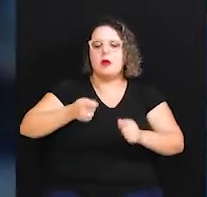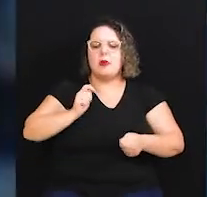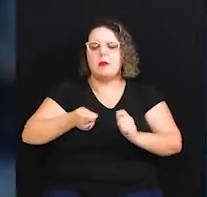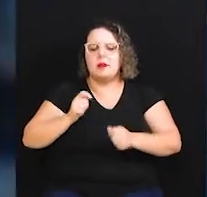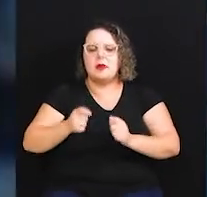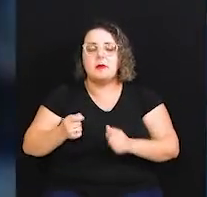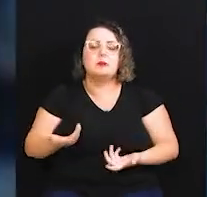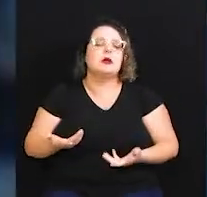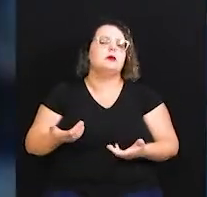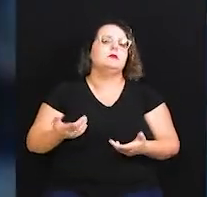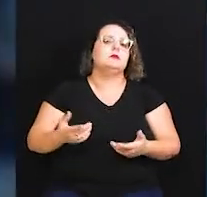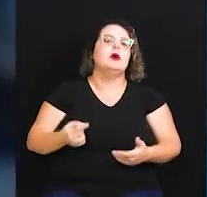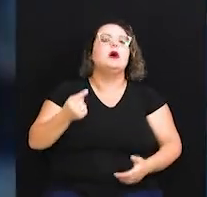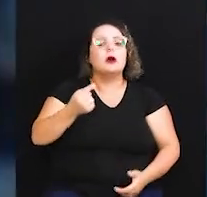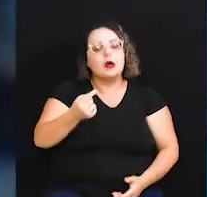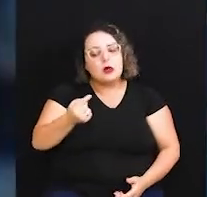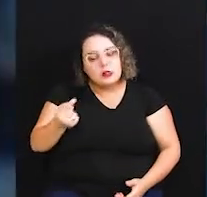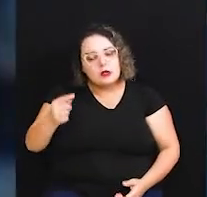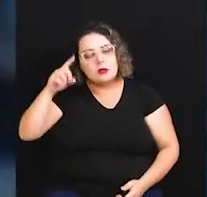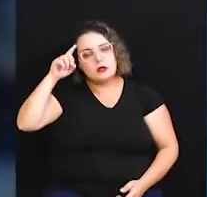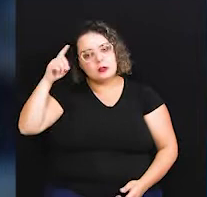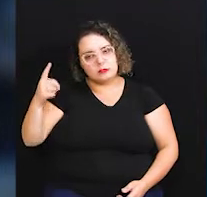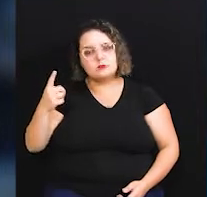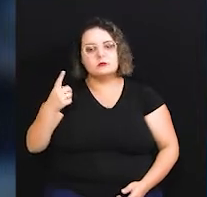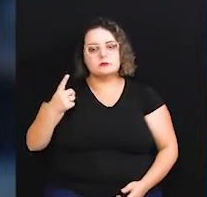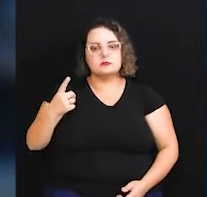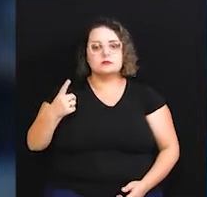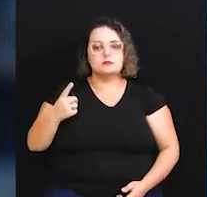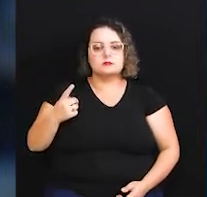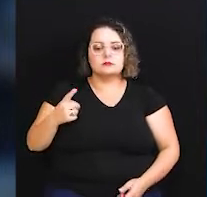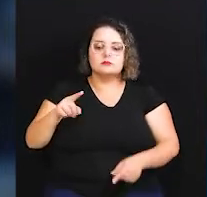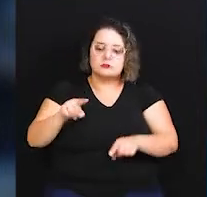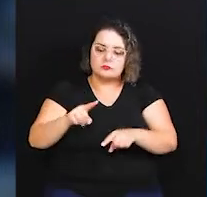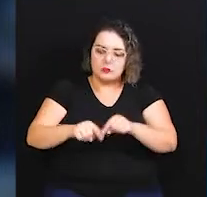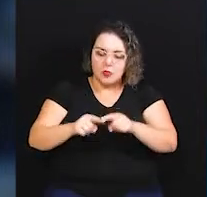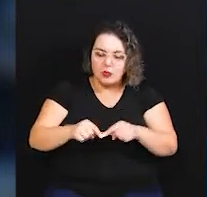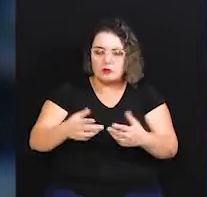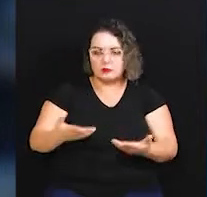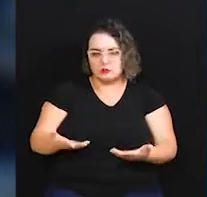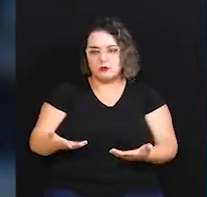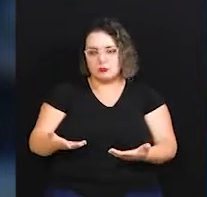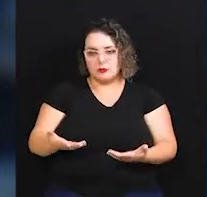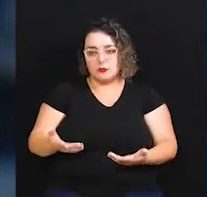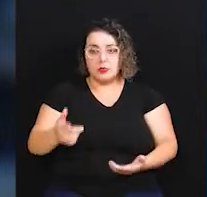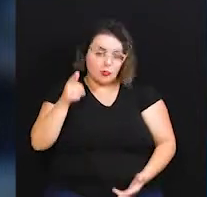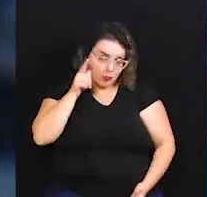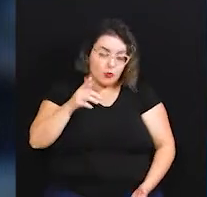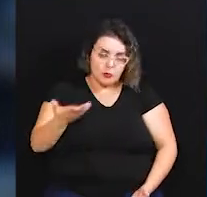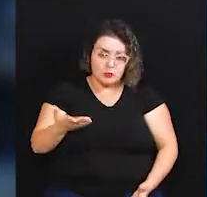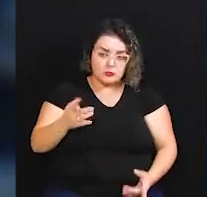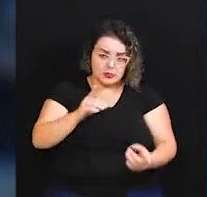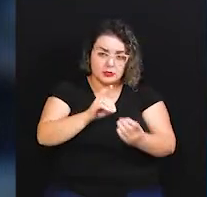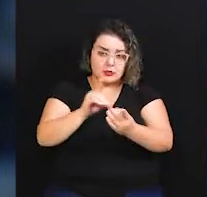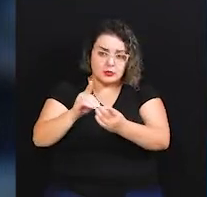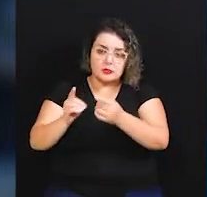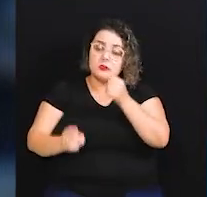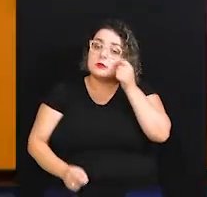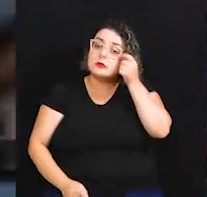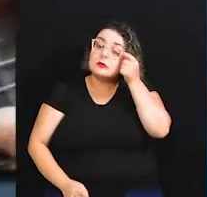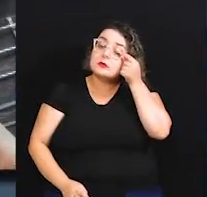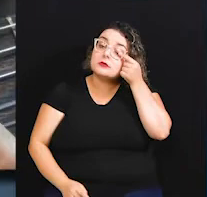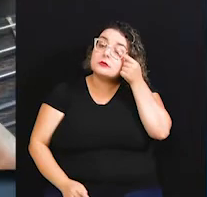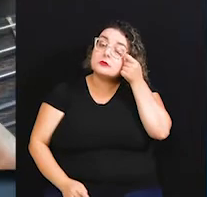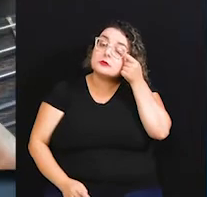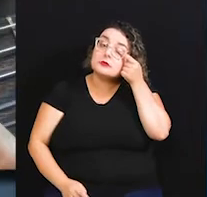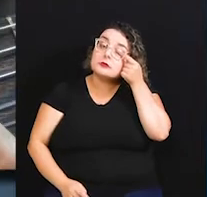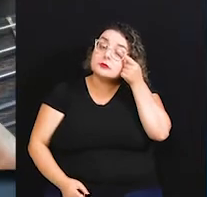aula de bateria e assim, cada dia aula de uma quantidade de instrumentos para a gente poder dar conta desse público, porque hoje